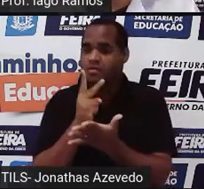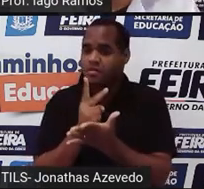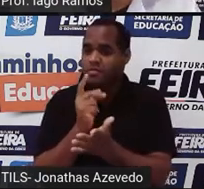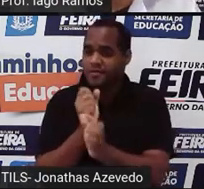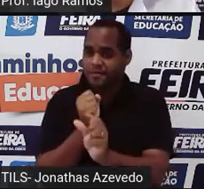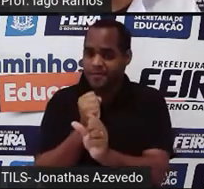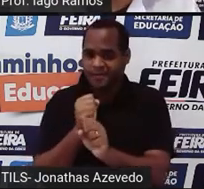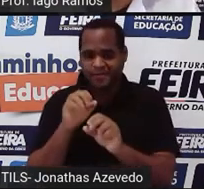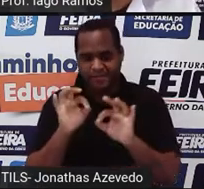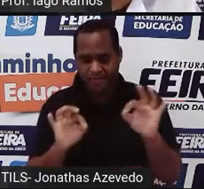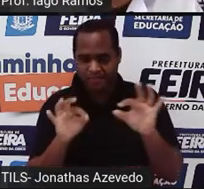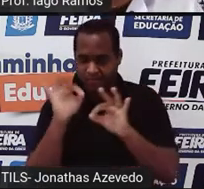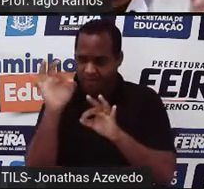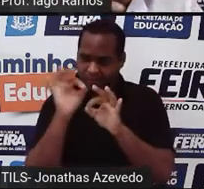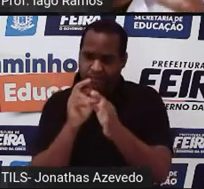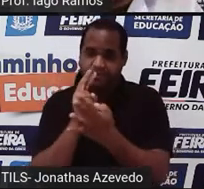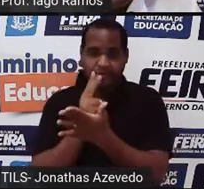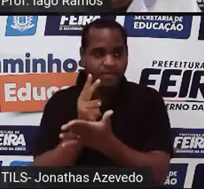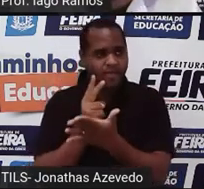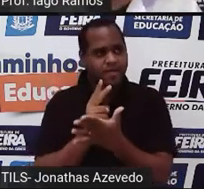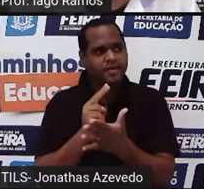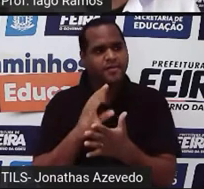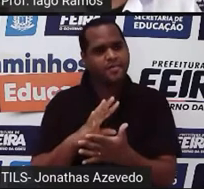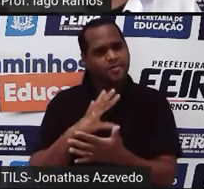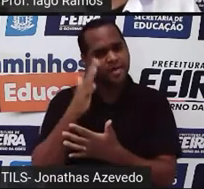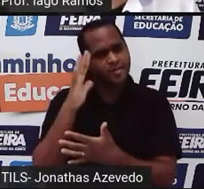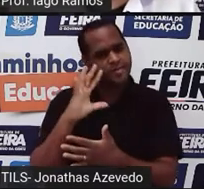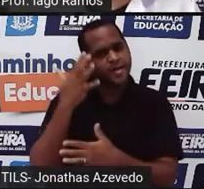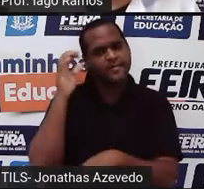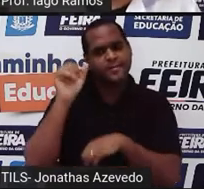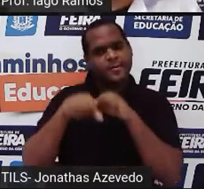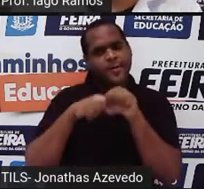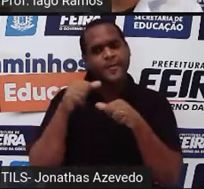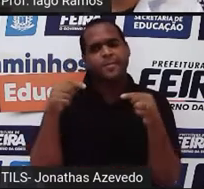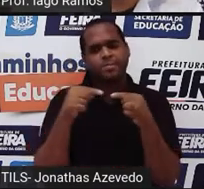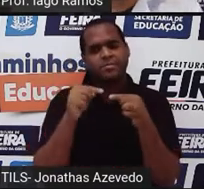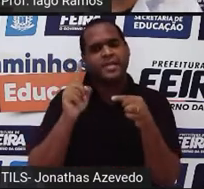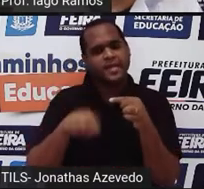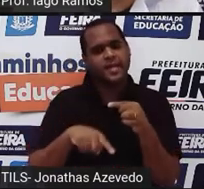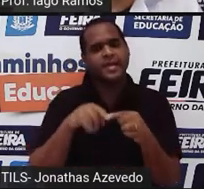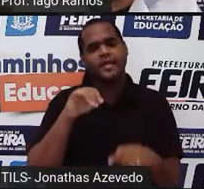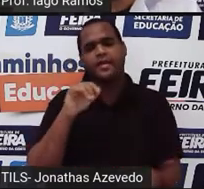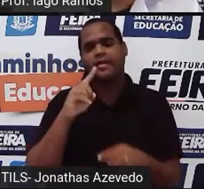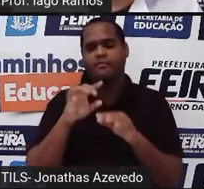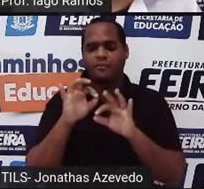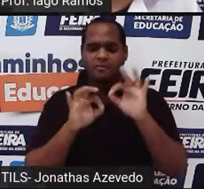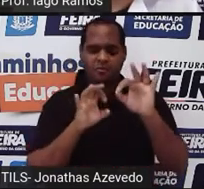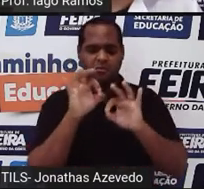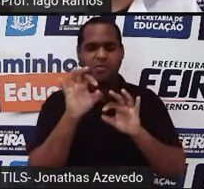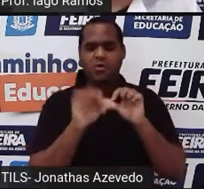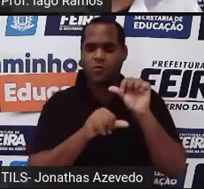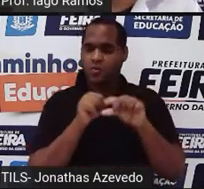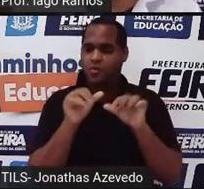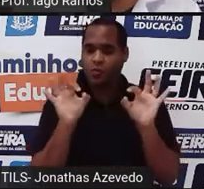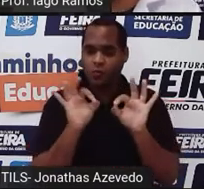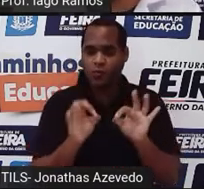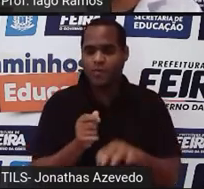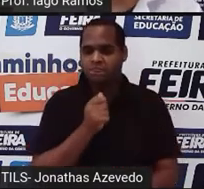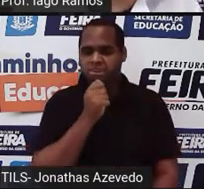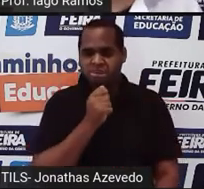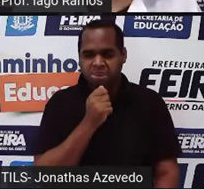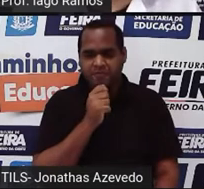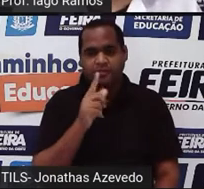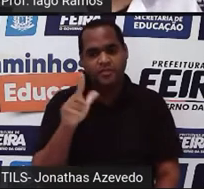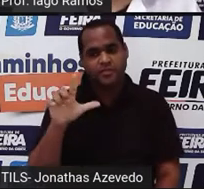figuras. Veja que aconteceu alguma transformação, mas as medidas da figura não mudou. O tamanho